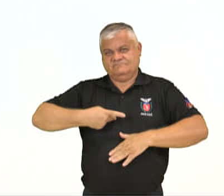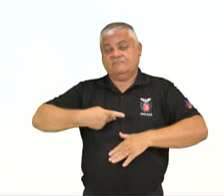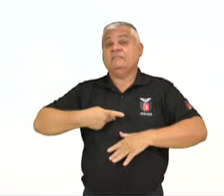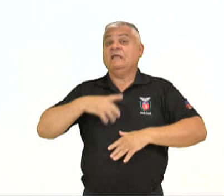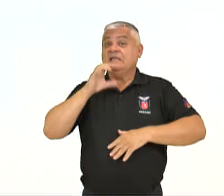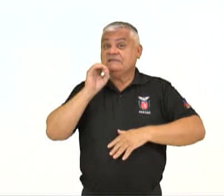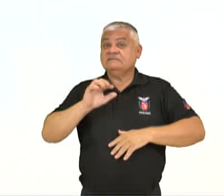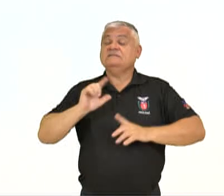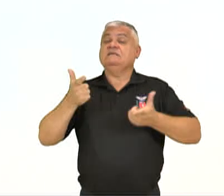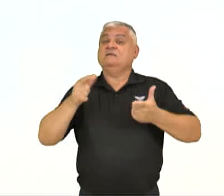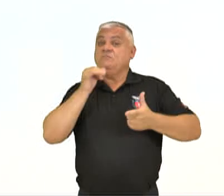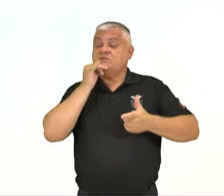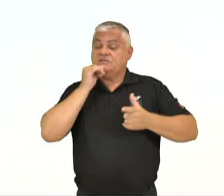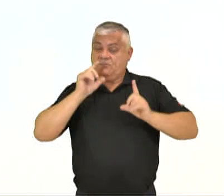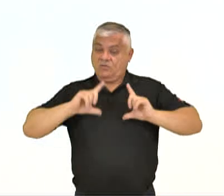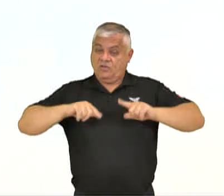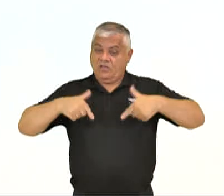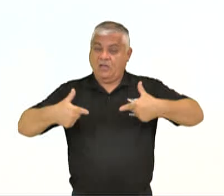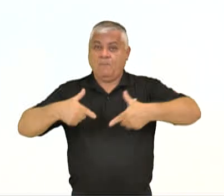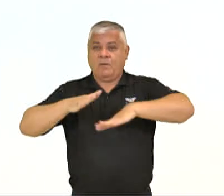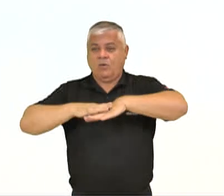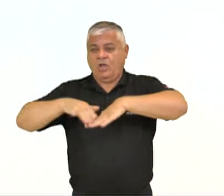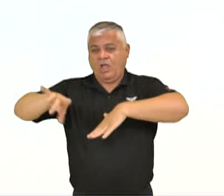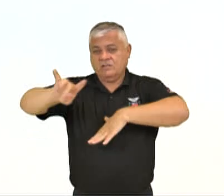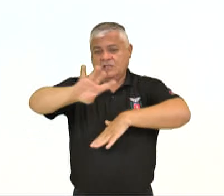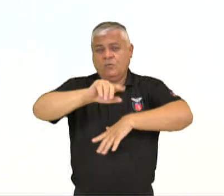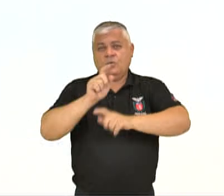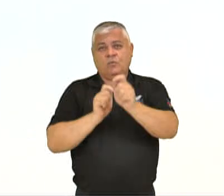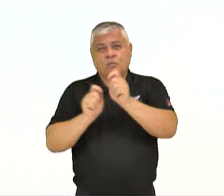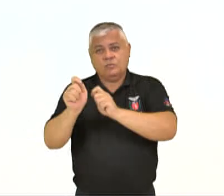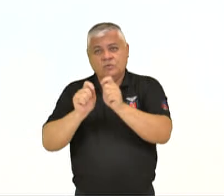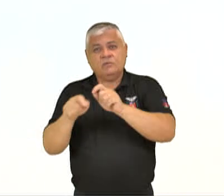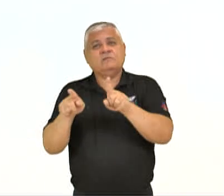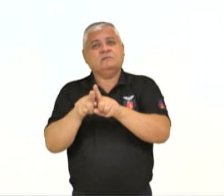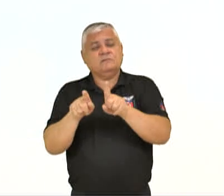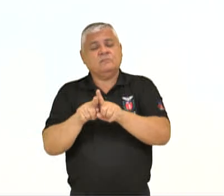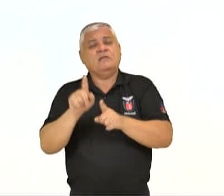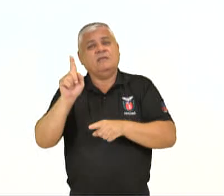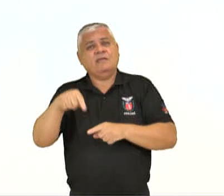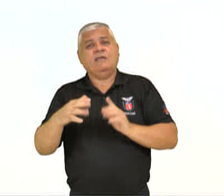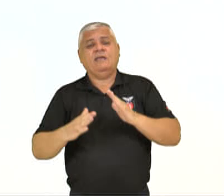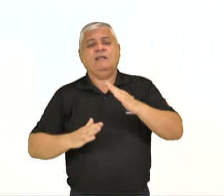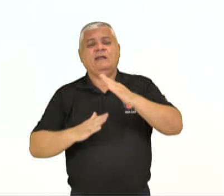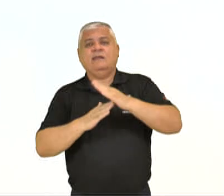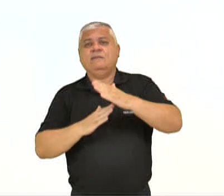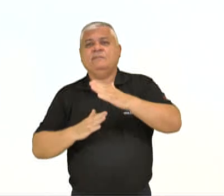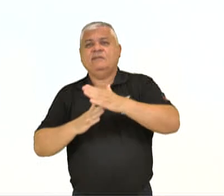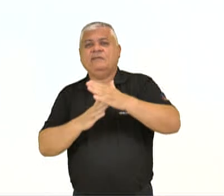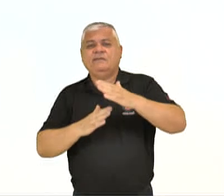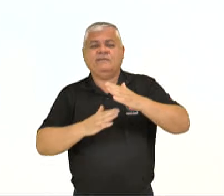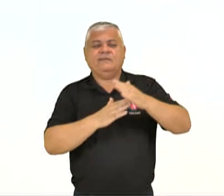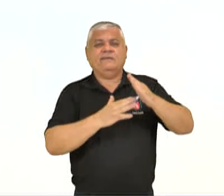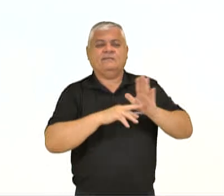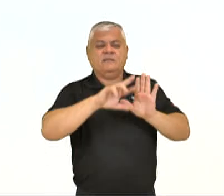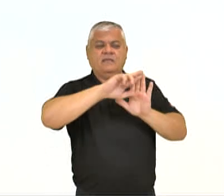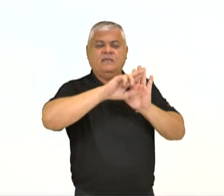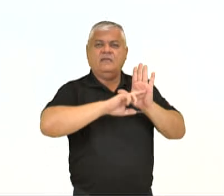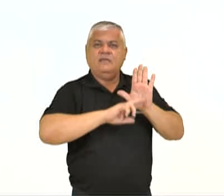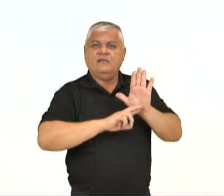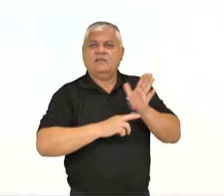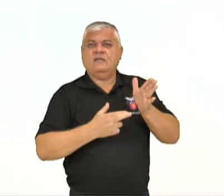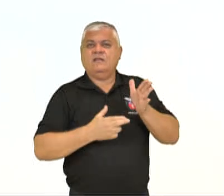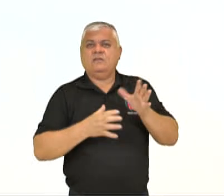atitudes econômicas dos indivíduos e suas relações fossem limitadas por regulamentos